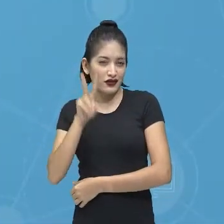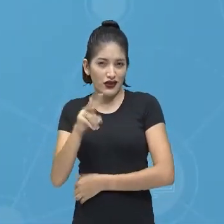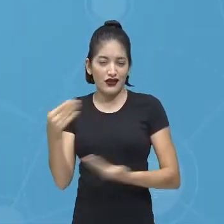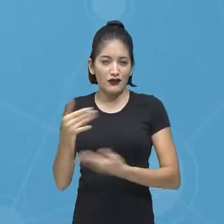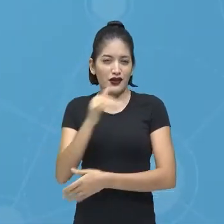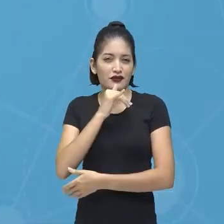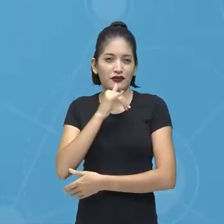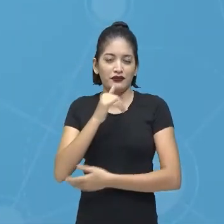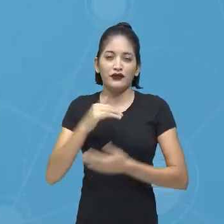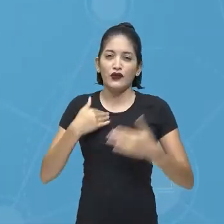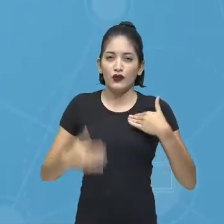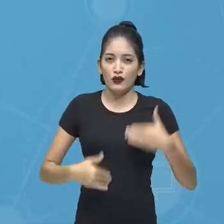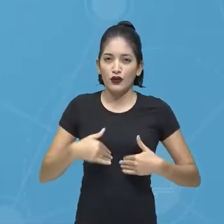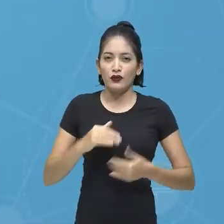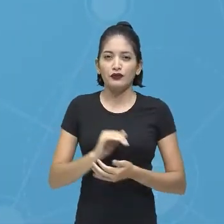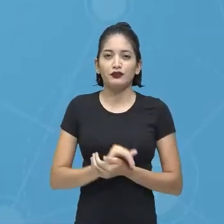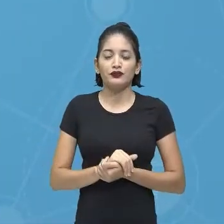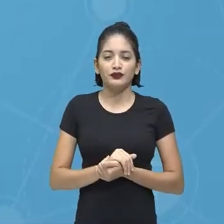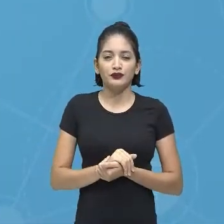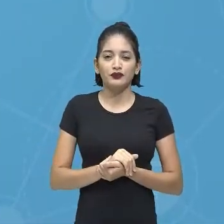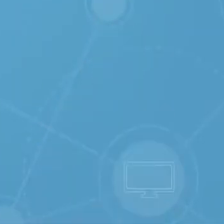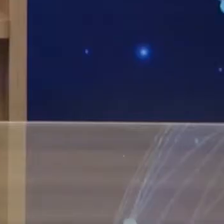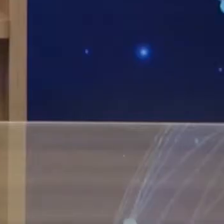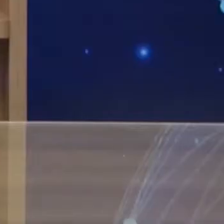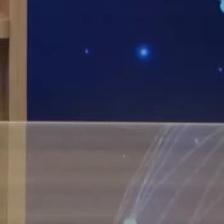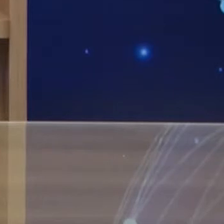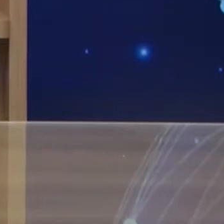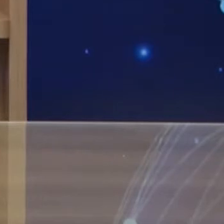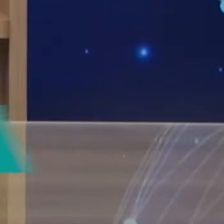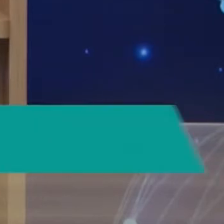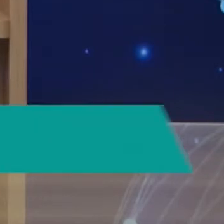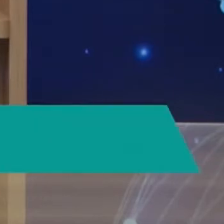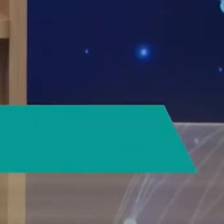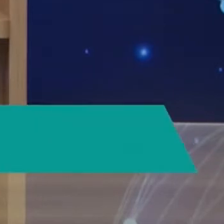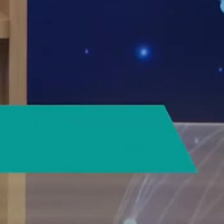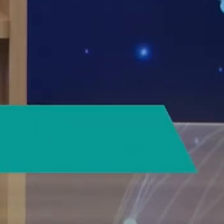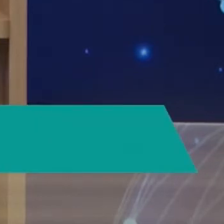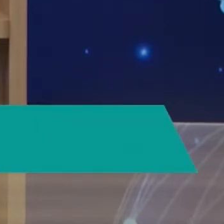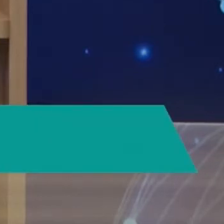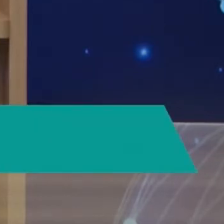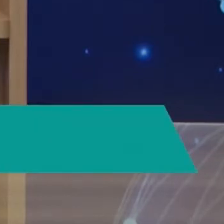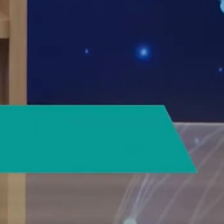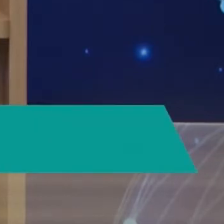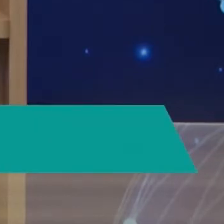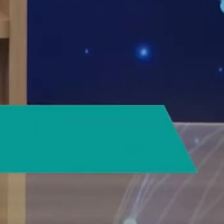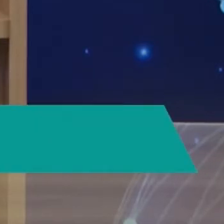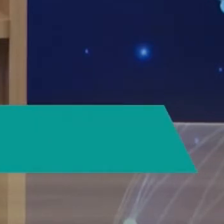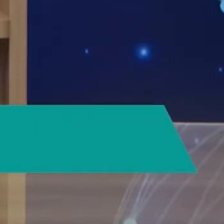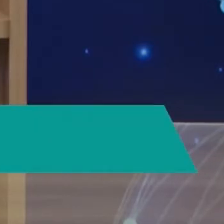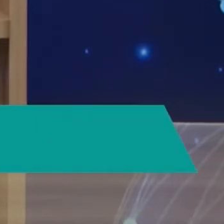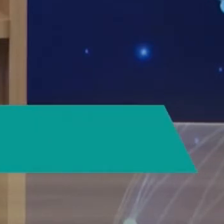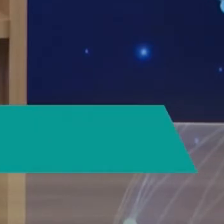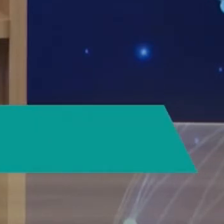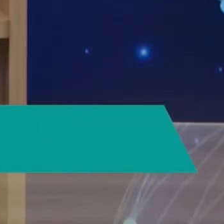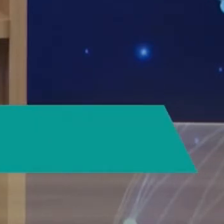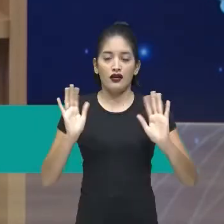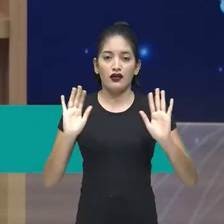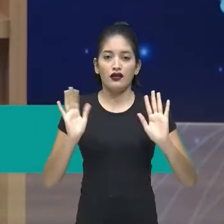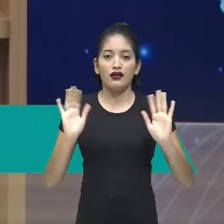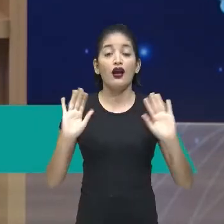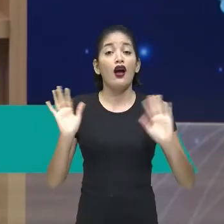exemplo do som corporal? Vamos lá? Olá pessoal, vocês acabaram de ver como o som é gerado, como o som